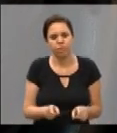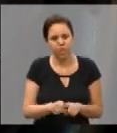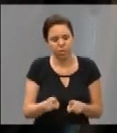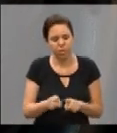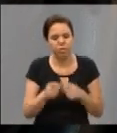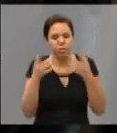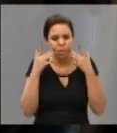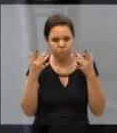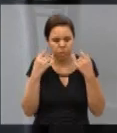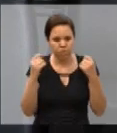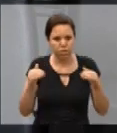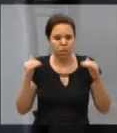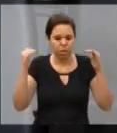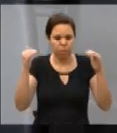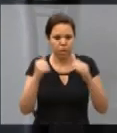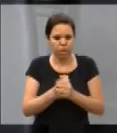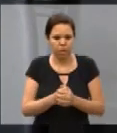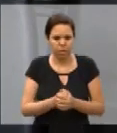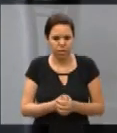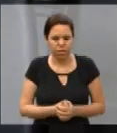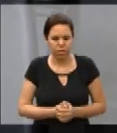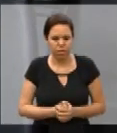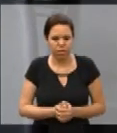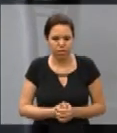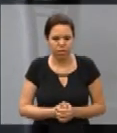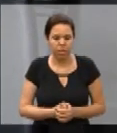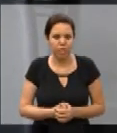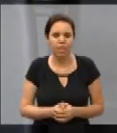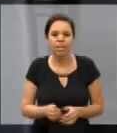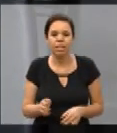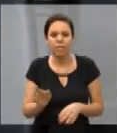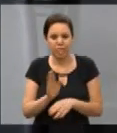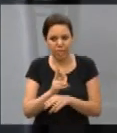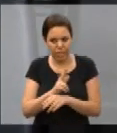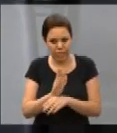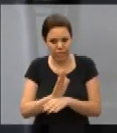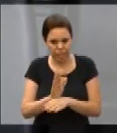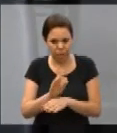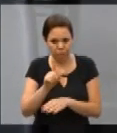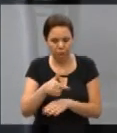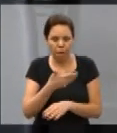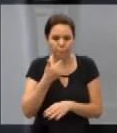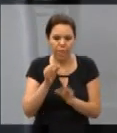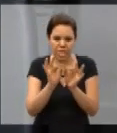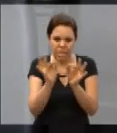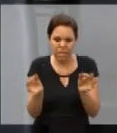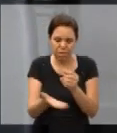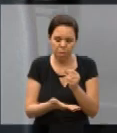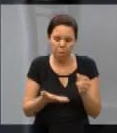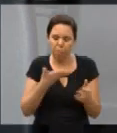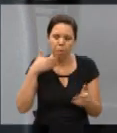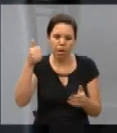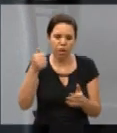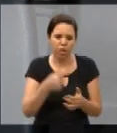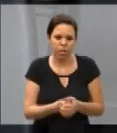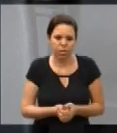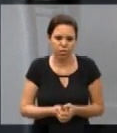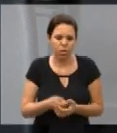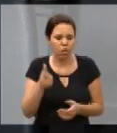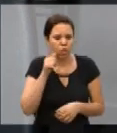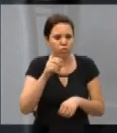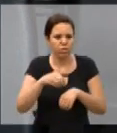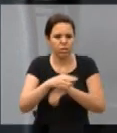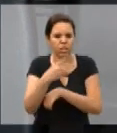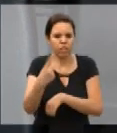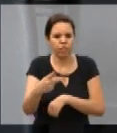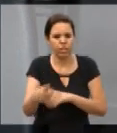teatro você precisa ser um pouco maior, né? Cinema quanto menos, melhor, entendeu? Eu acho que esse quanto menos, melhor, consegue trazer